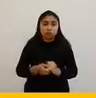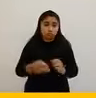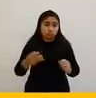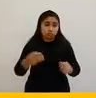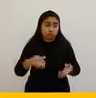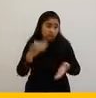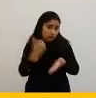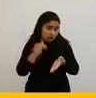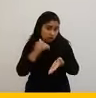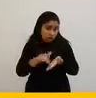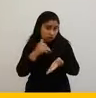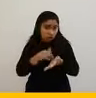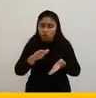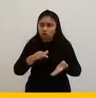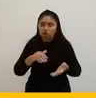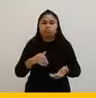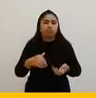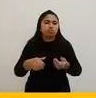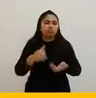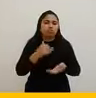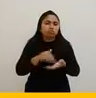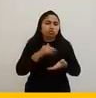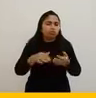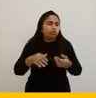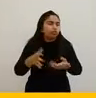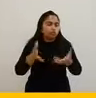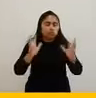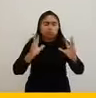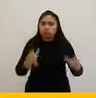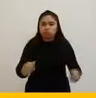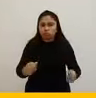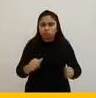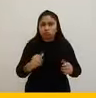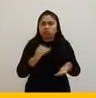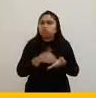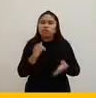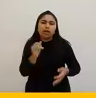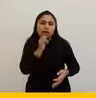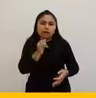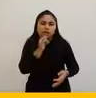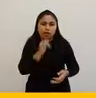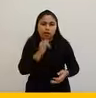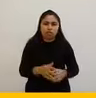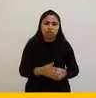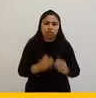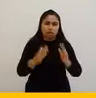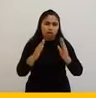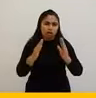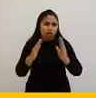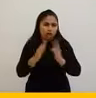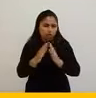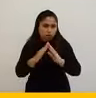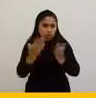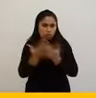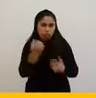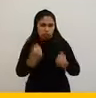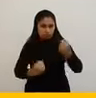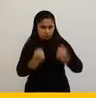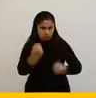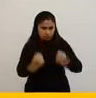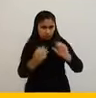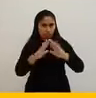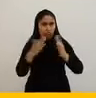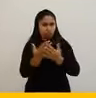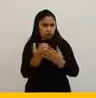escritórios em geral. Então eu vou dar um exemplo aqui do escritório em geral. Autoescola, que é uma pergunta que nos chegou durante